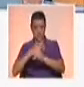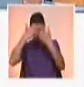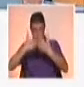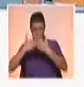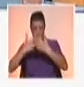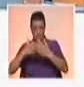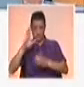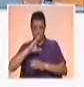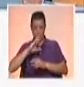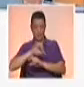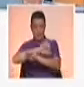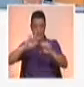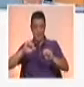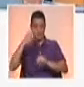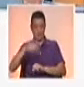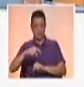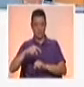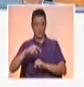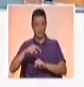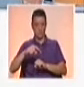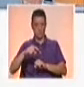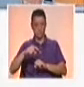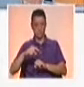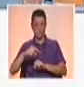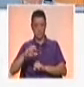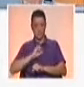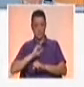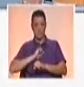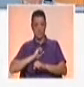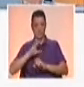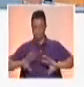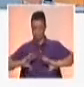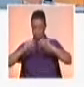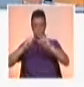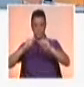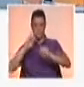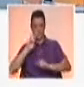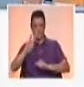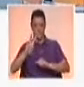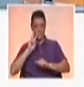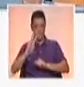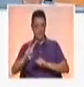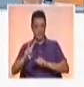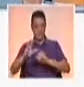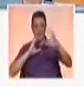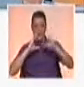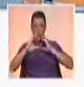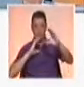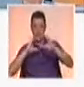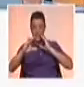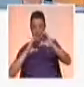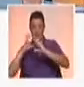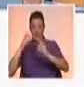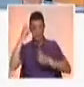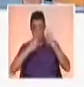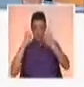sem dúvida. Eles são, de alguma forma, a nossa melhor forma de evoluirmos é nós vermos a comunicar, não é? Uhum. Penso